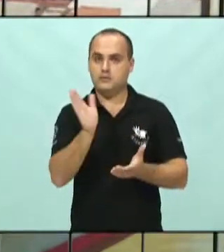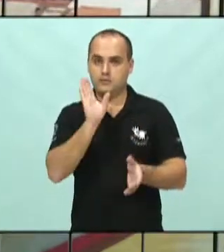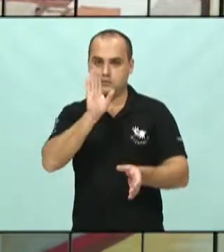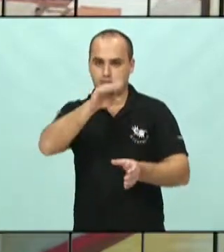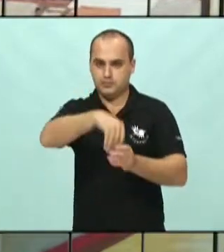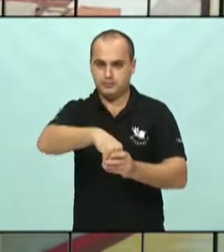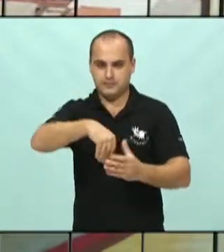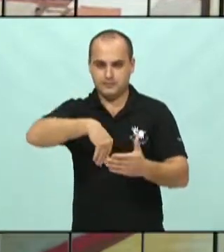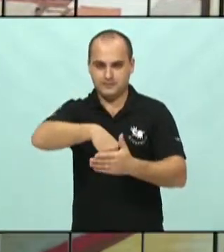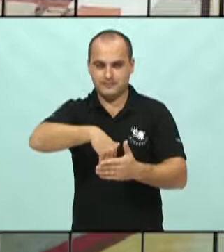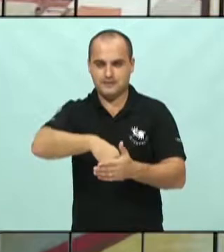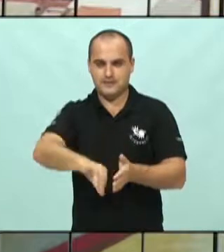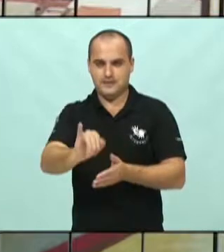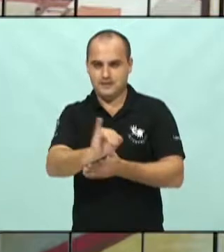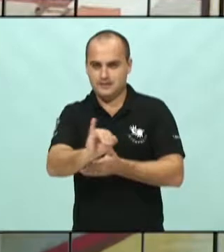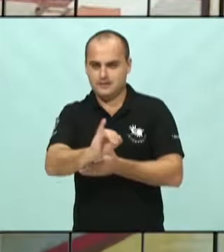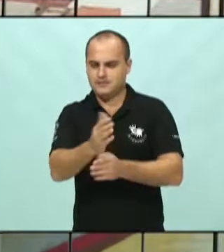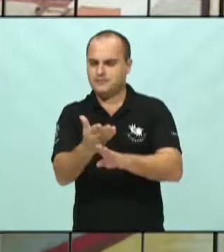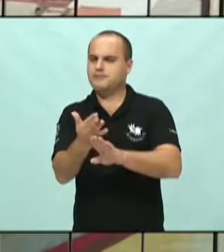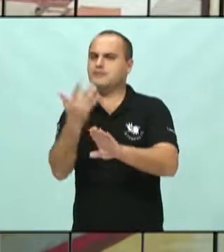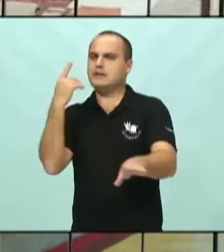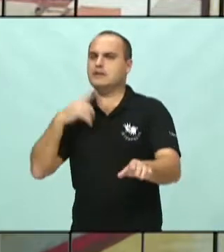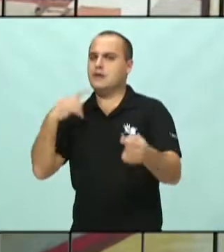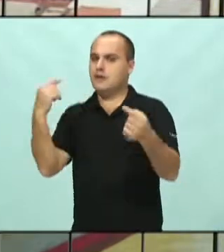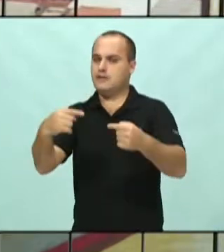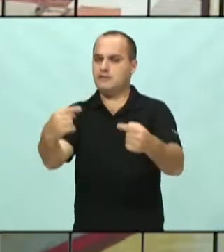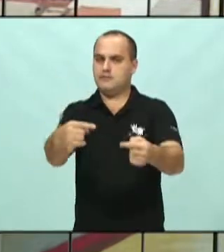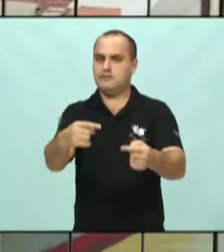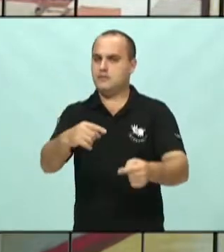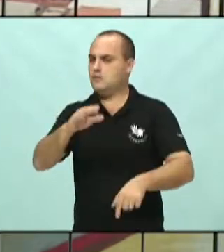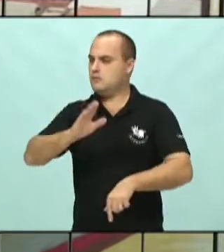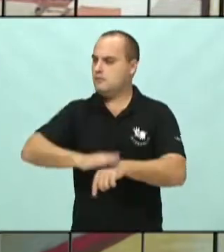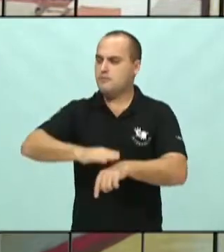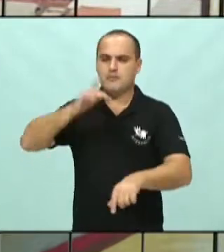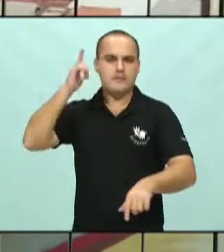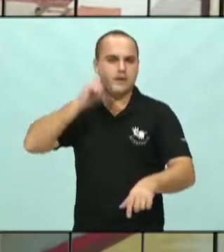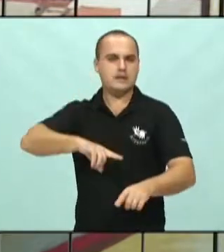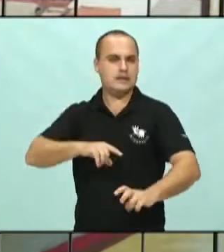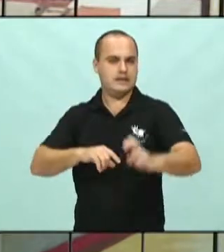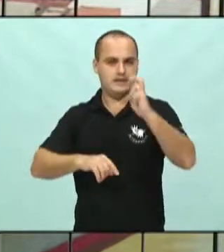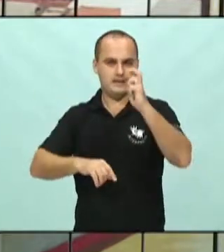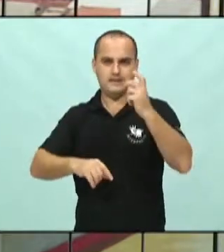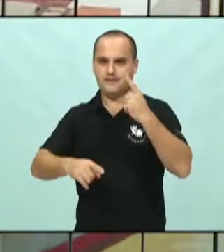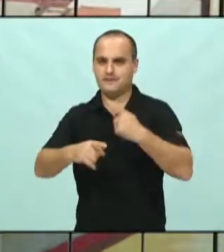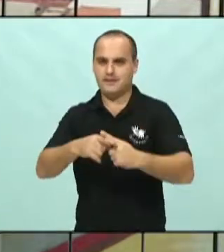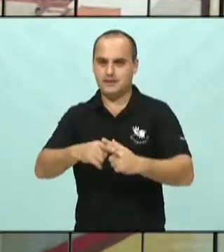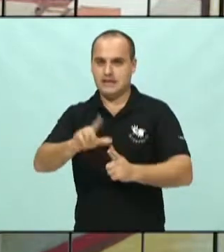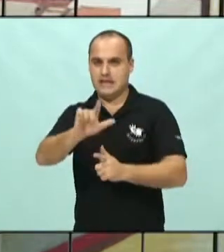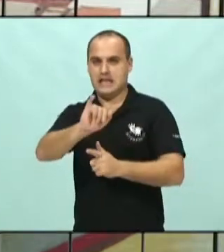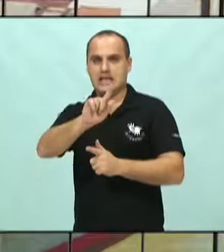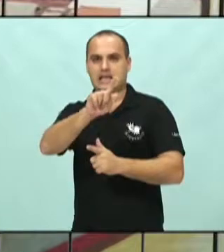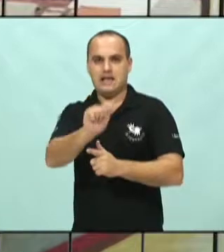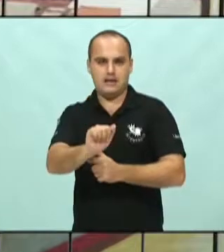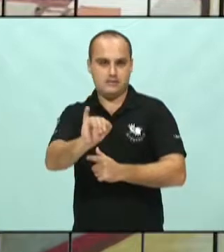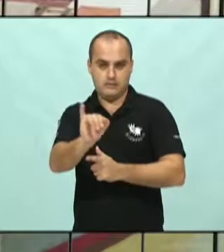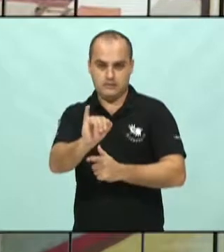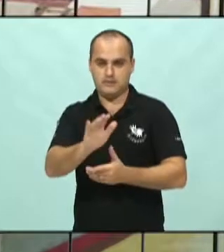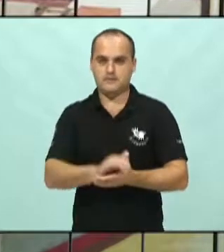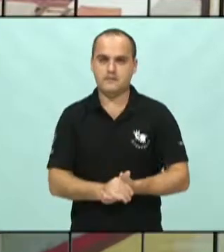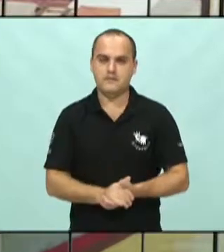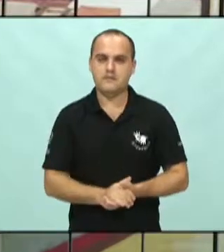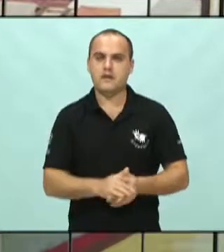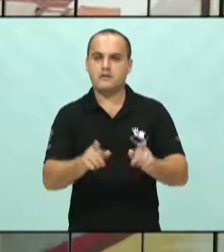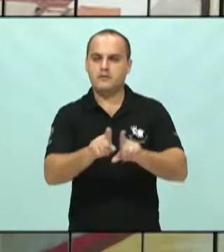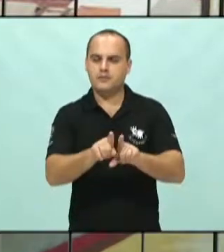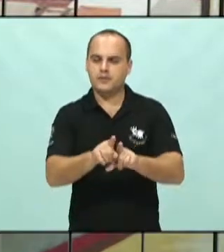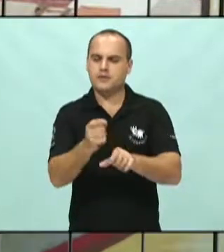existia o campeonato da cidade, lá antigamente, ele também foi o maior vencedor, né? Ganhou 5 vezes o campeonato da Liga Itajaiense. E também lá